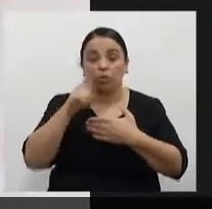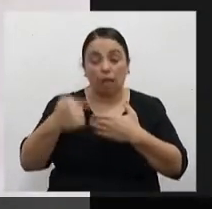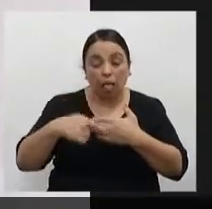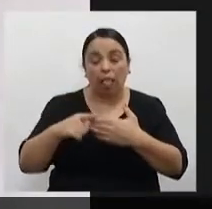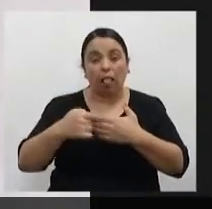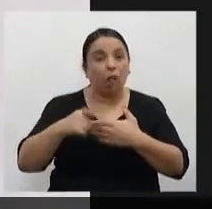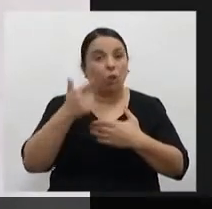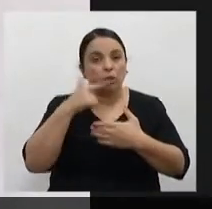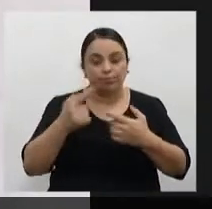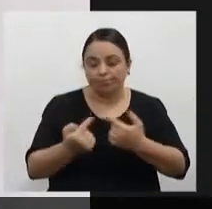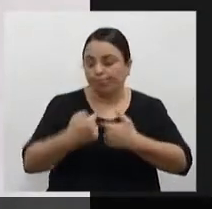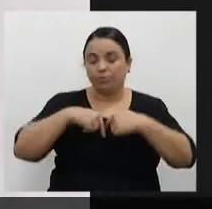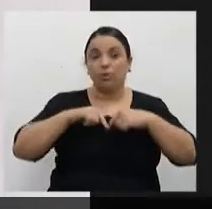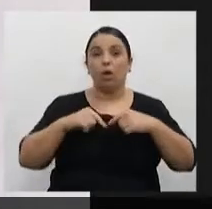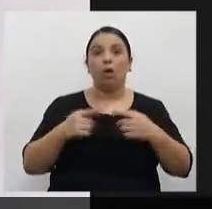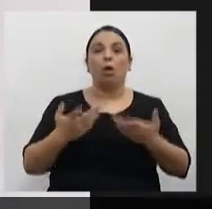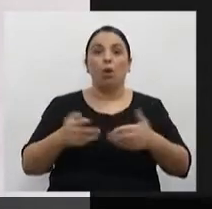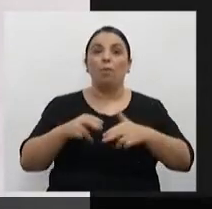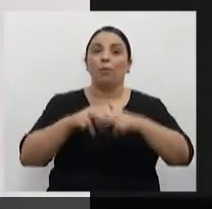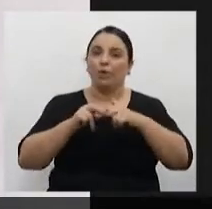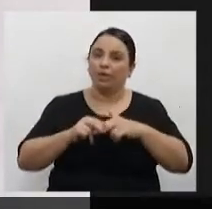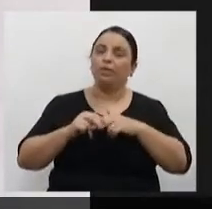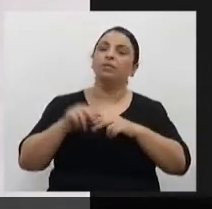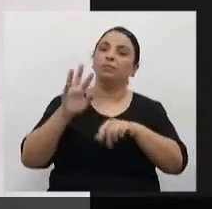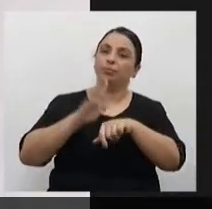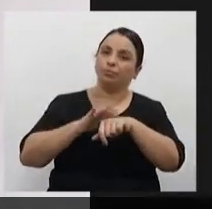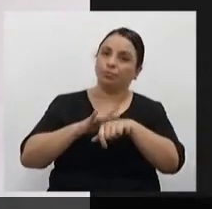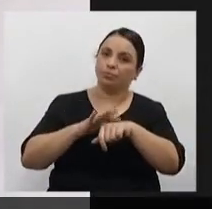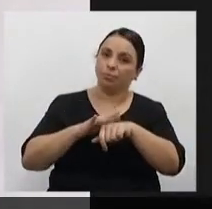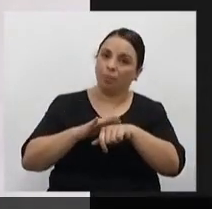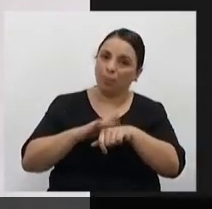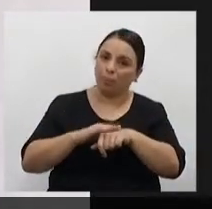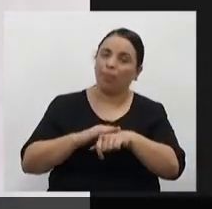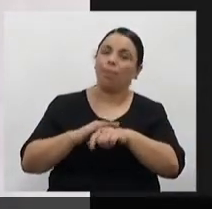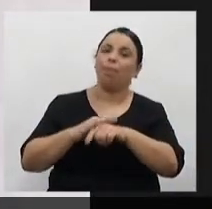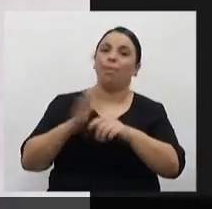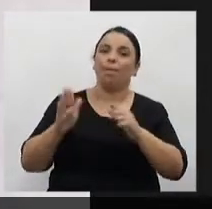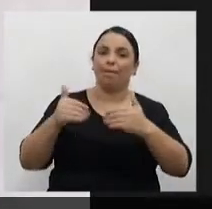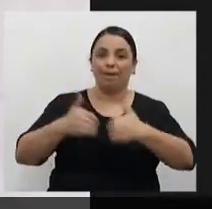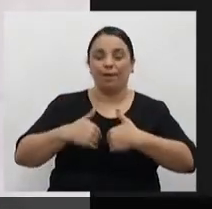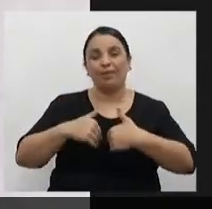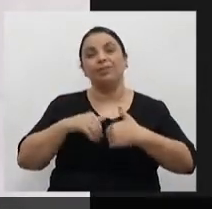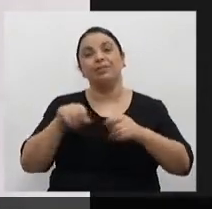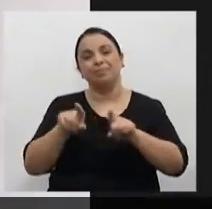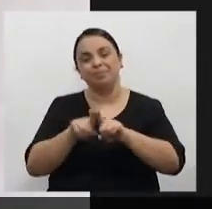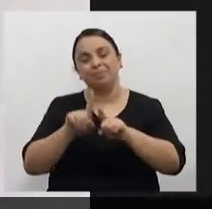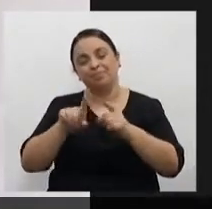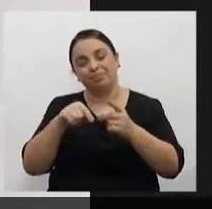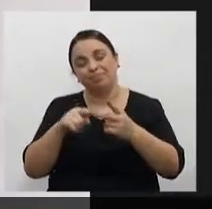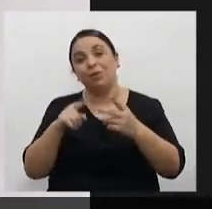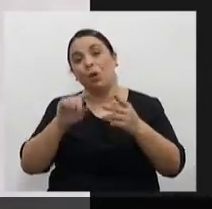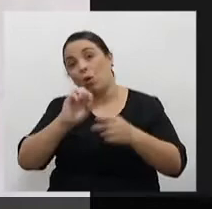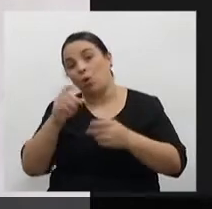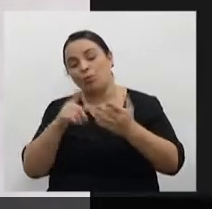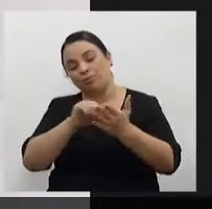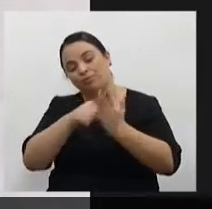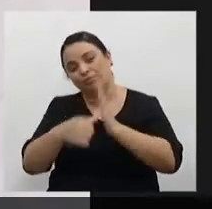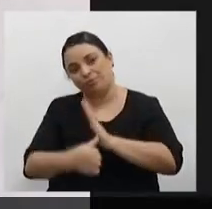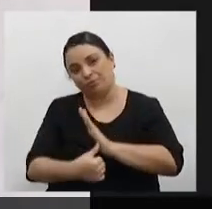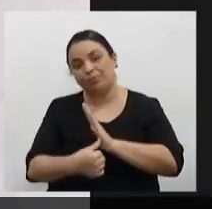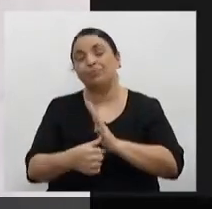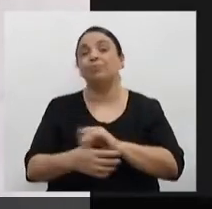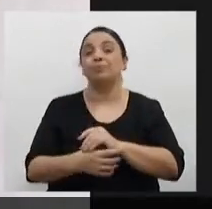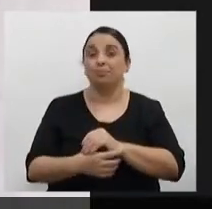habilidades de cuidados pessoais, principalmente quando se existe maior comprometimento. Também levando tudo à boca e devido às